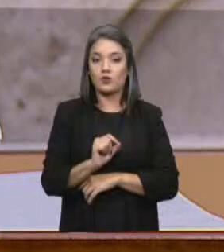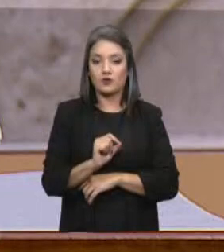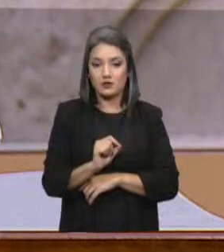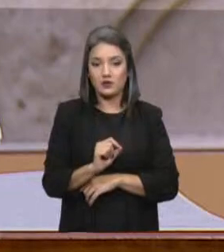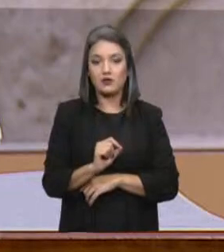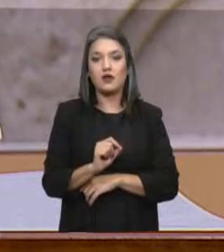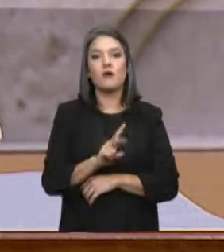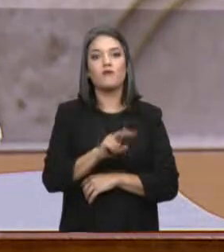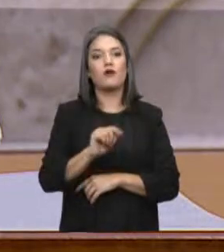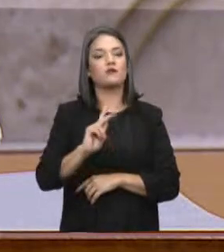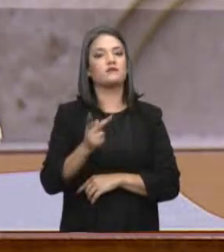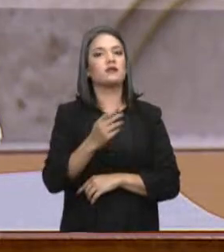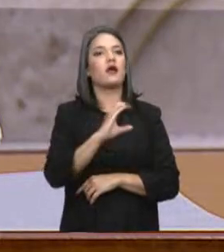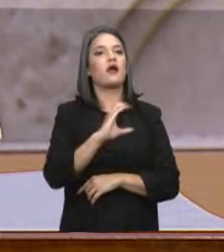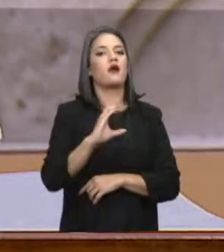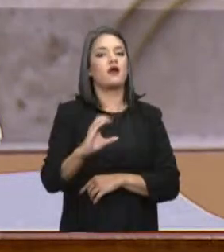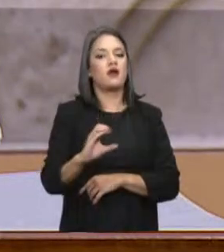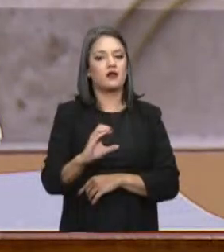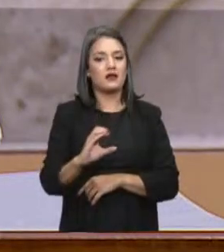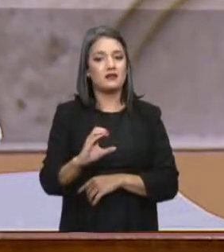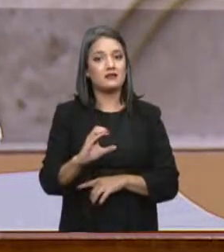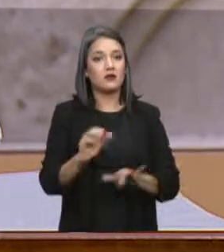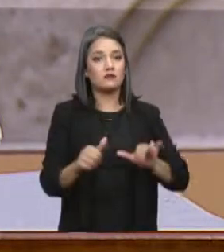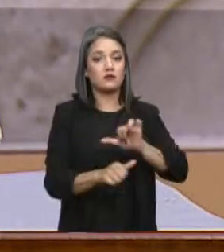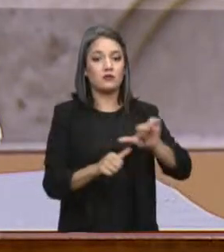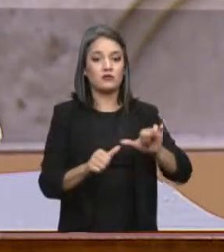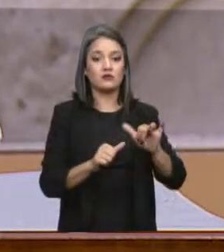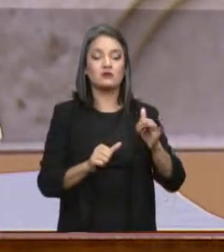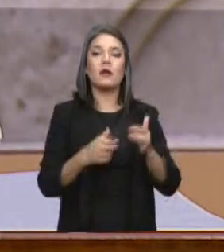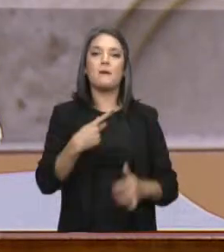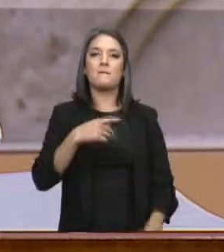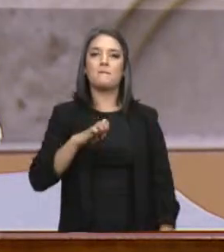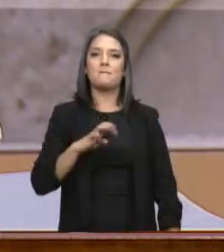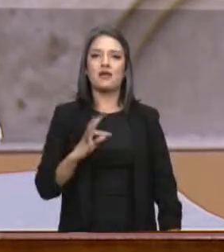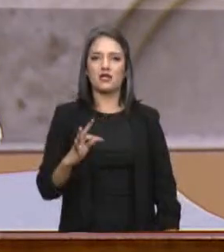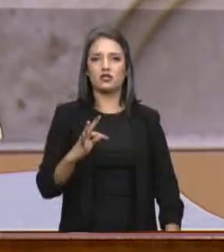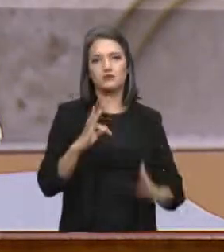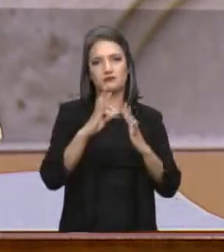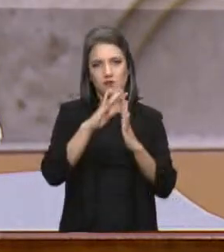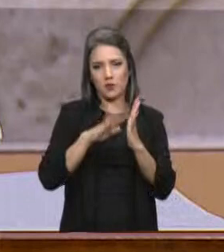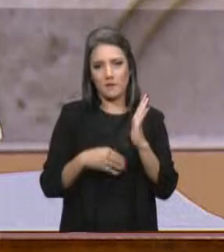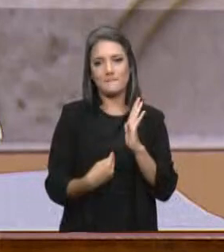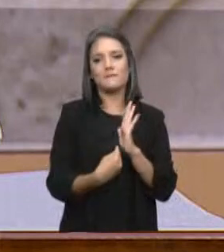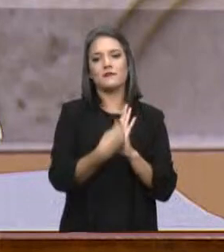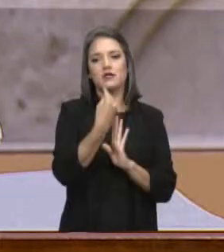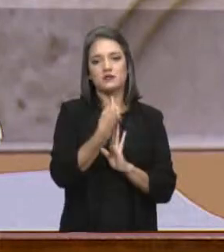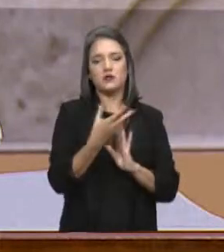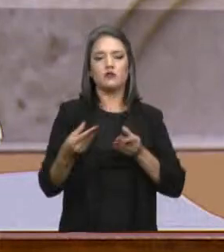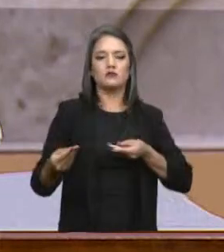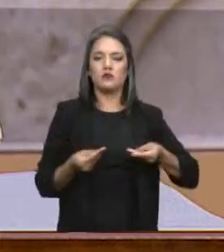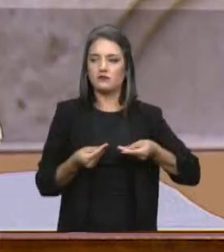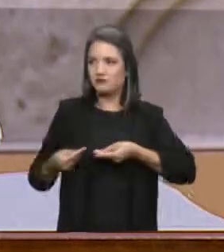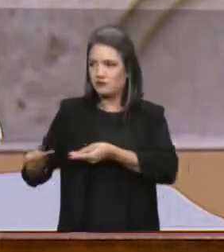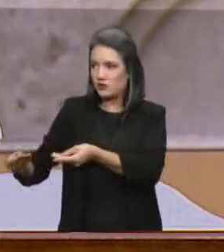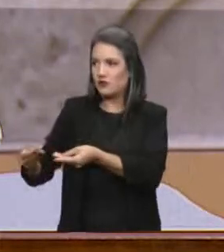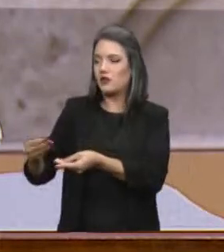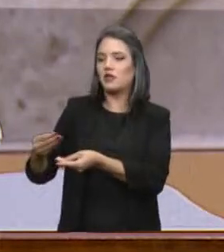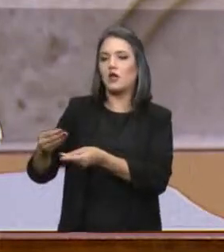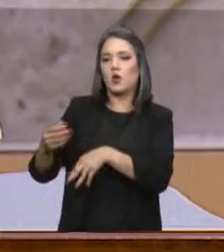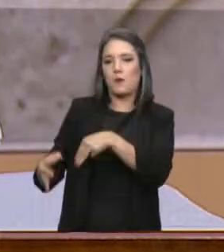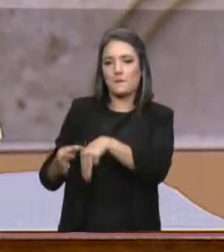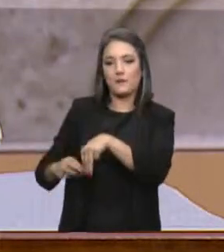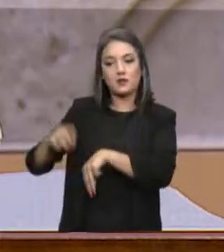desses hábes corpos como petições como Pets com remessa ao Ministro Alexandre